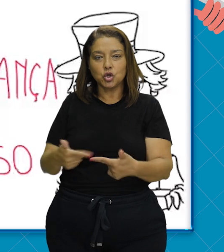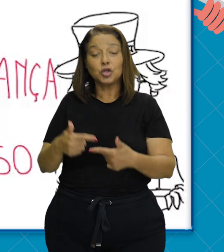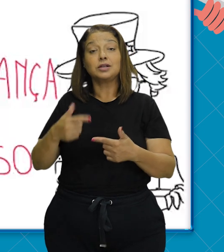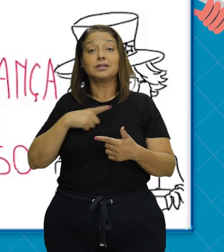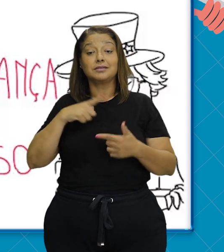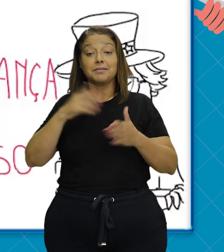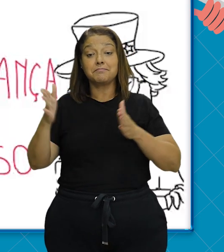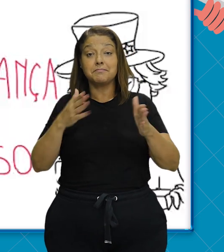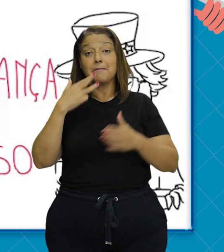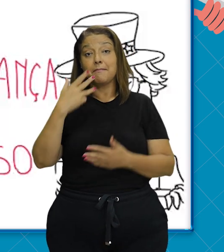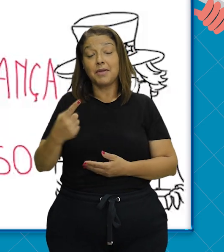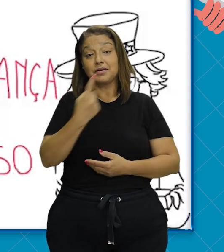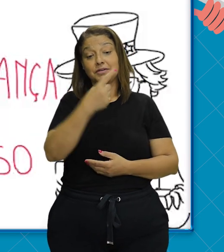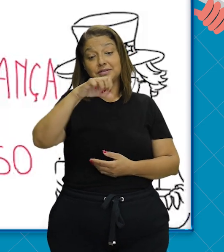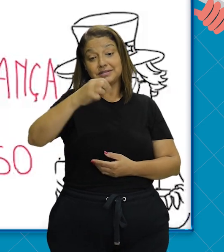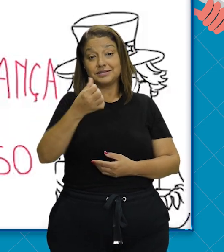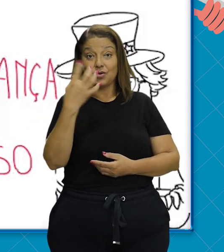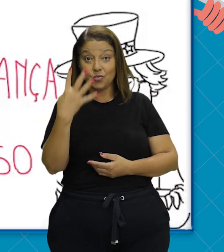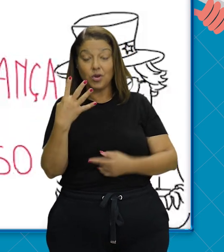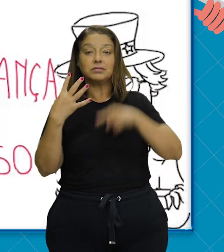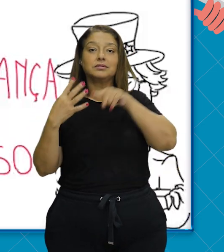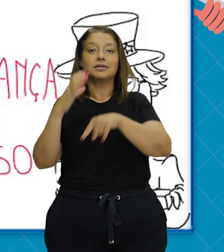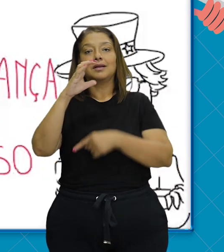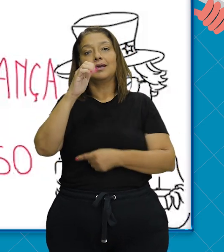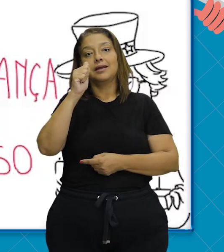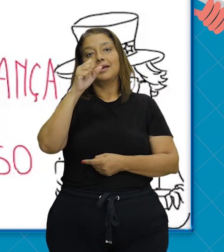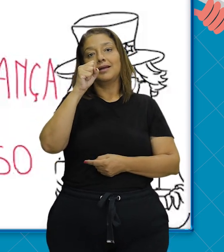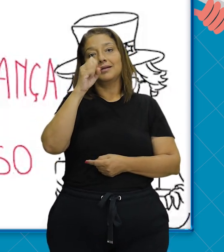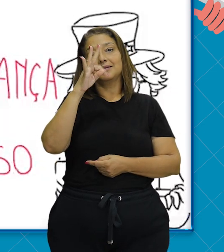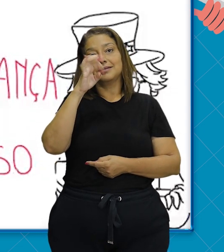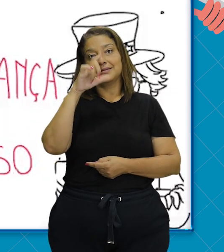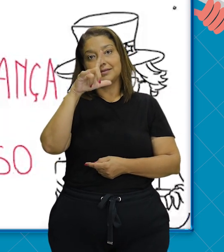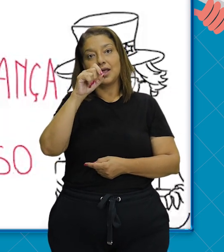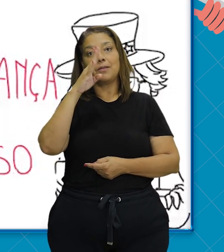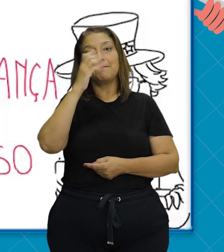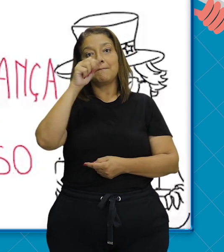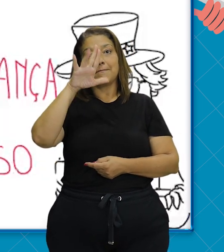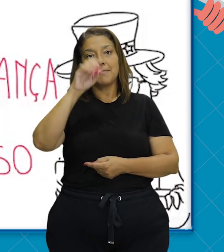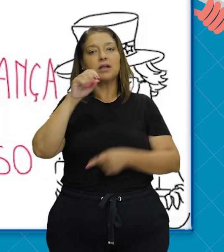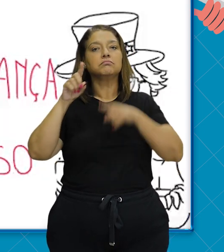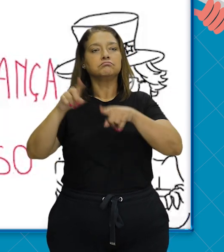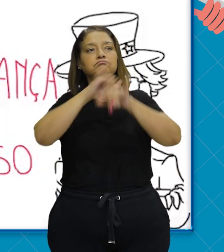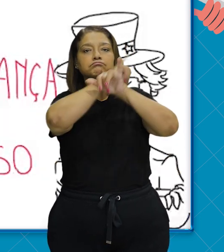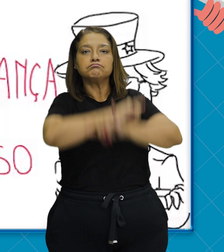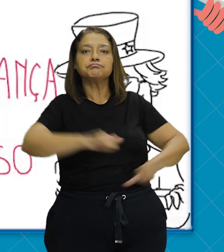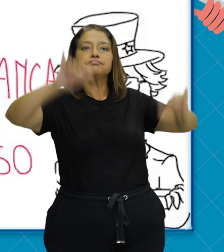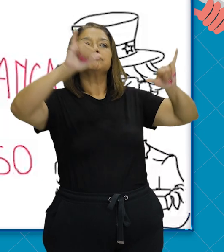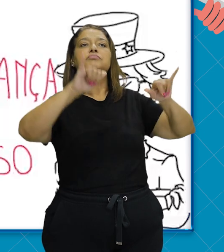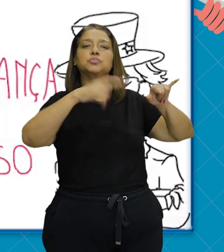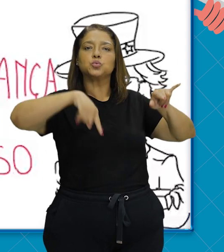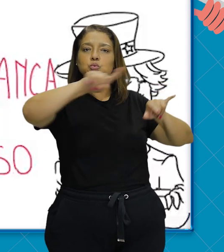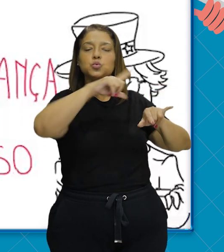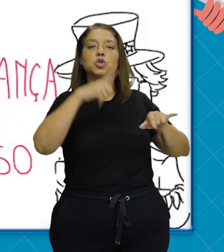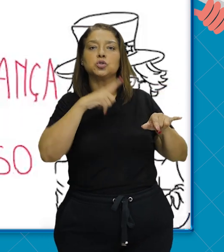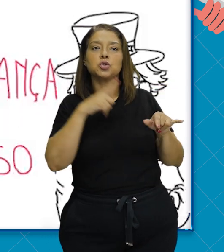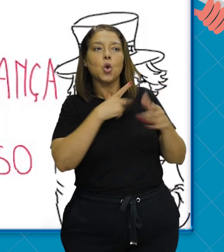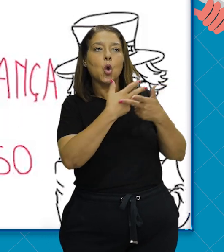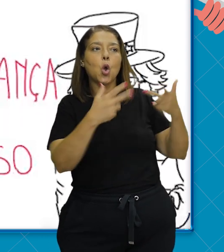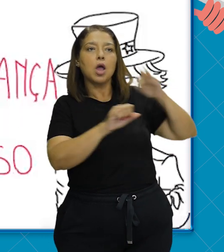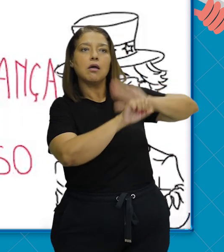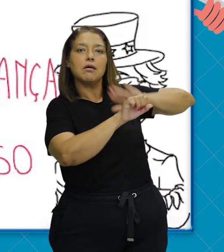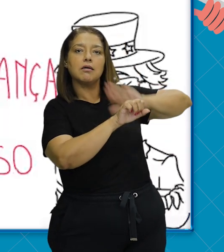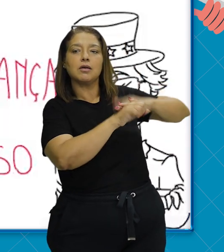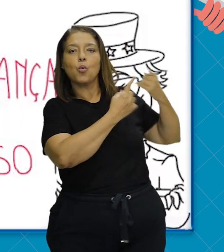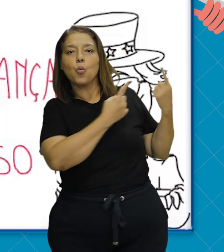de 1964, Castelo Branco emitiu uma circular afirmando que as medidas de Jango eram uma ameaça à segurança nacional.